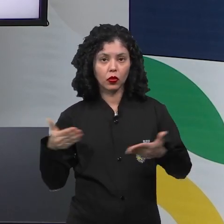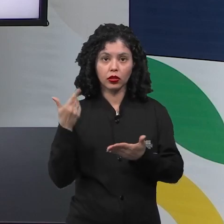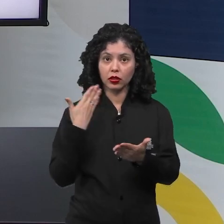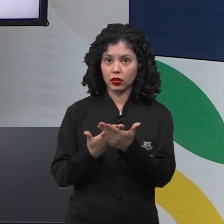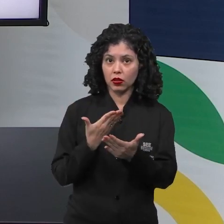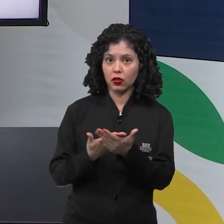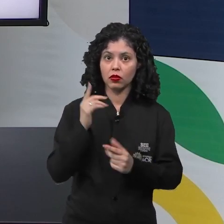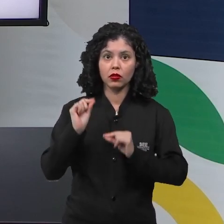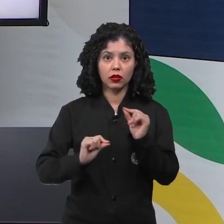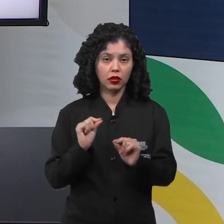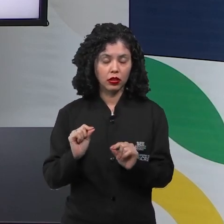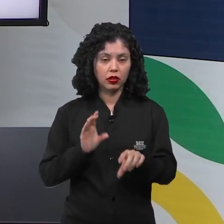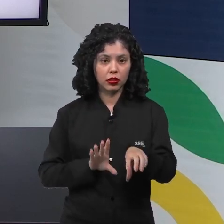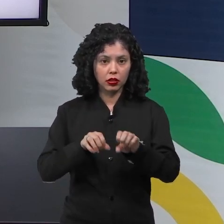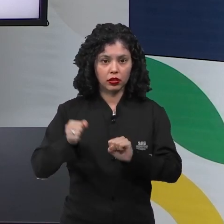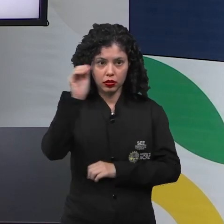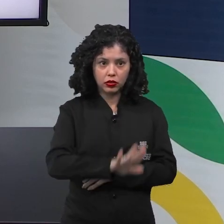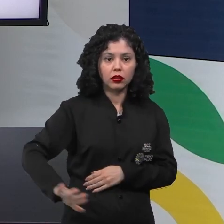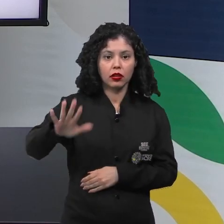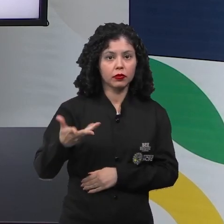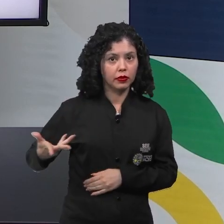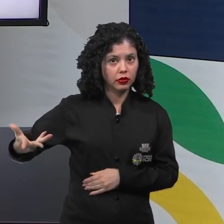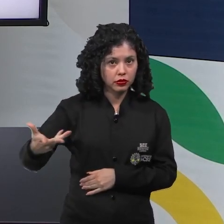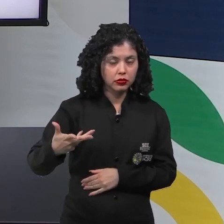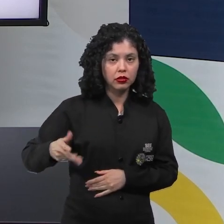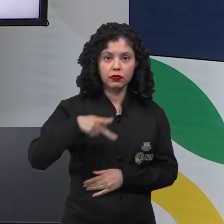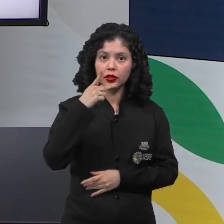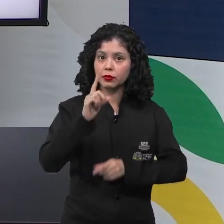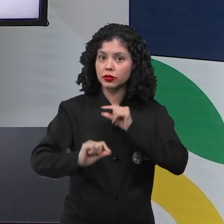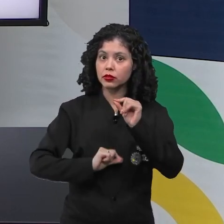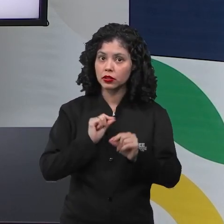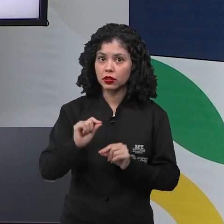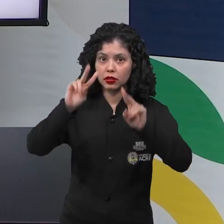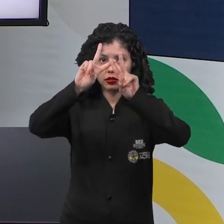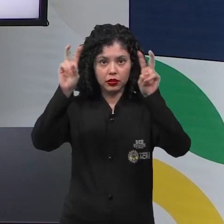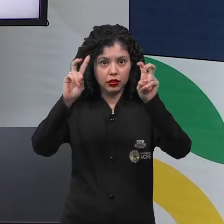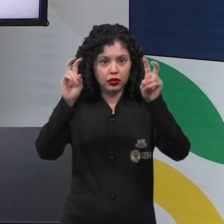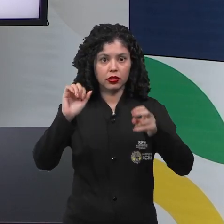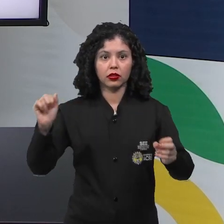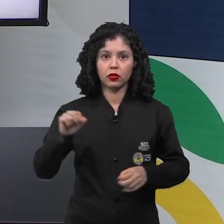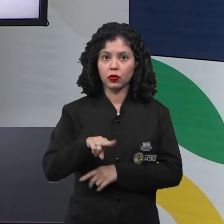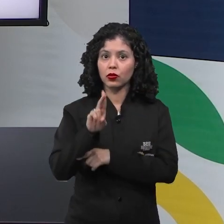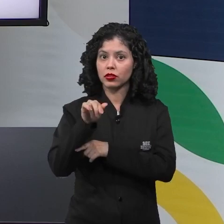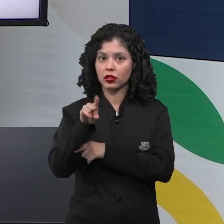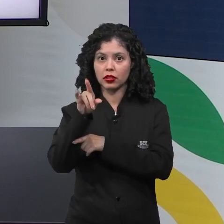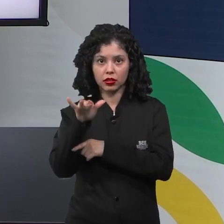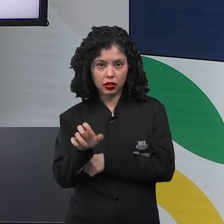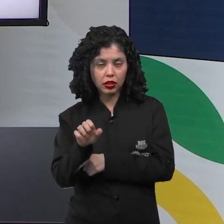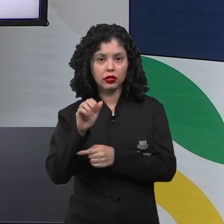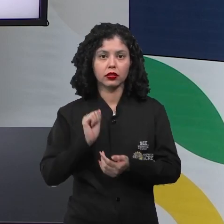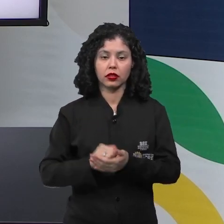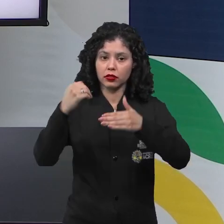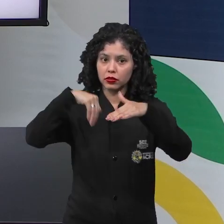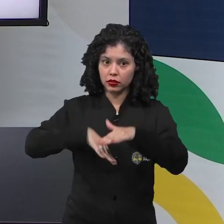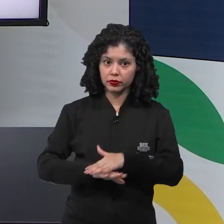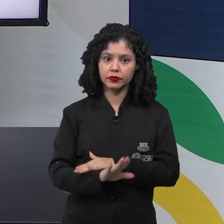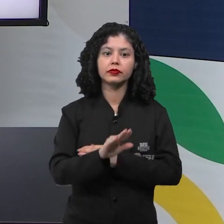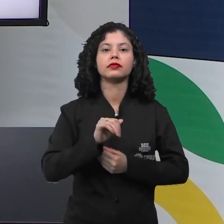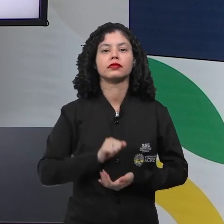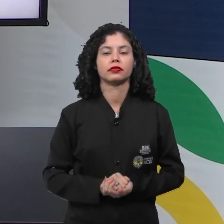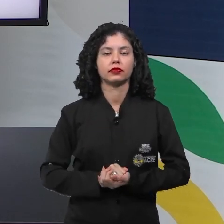de hoje, da Formação Geral Básica, falaremos sobre unidades de